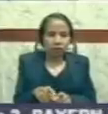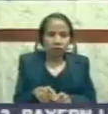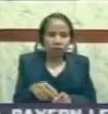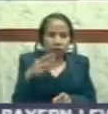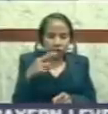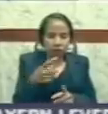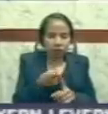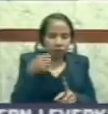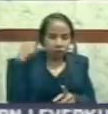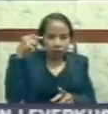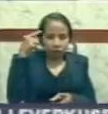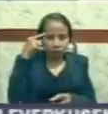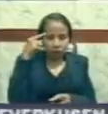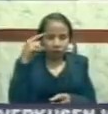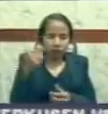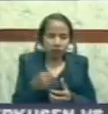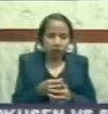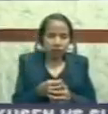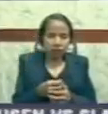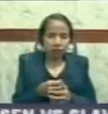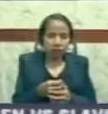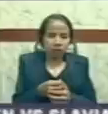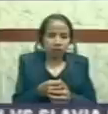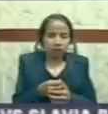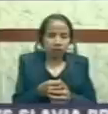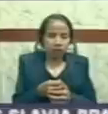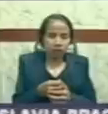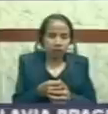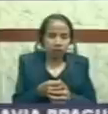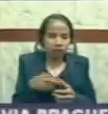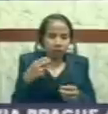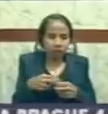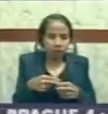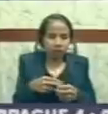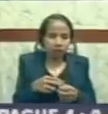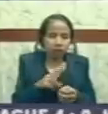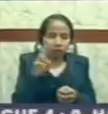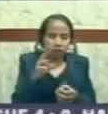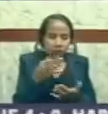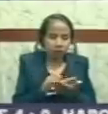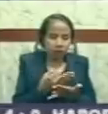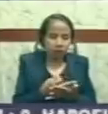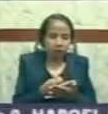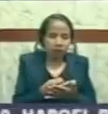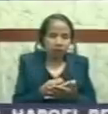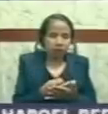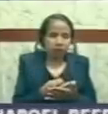responde o governo que prejudica ou implica a execução do orçamento. Então,